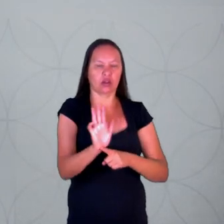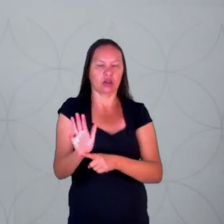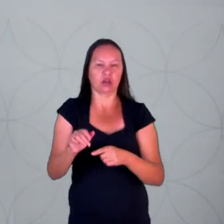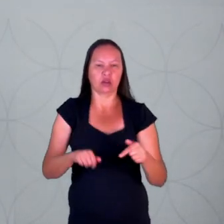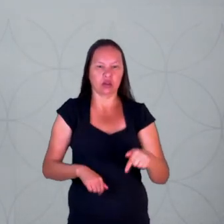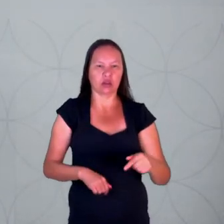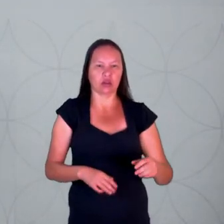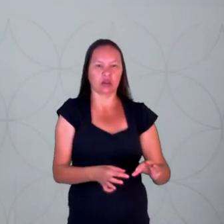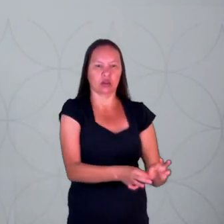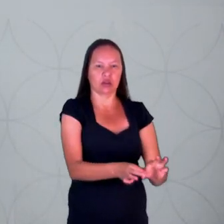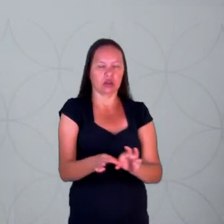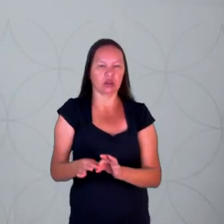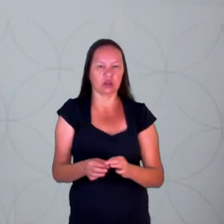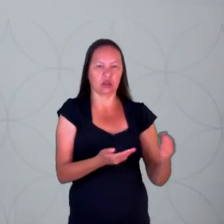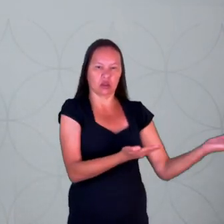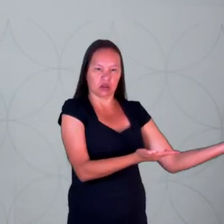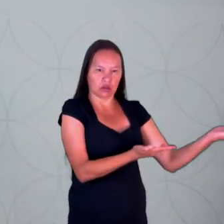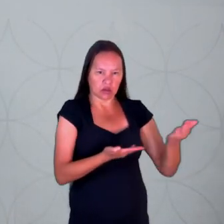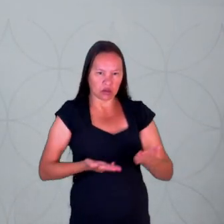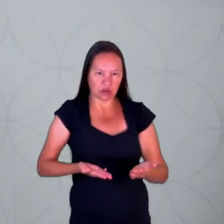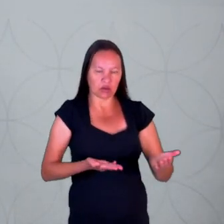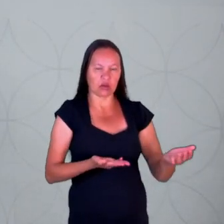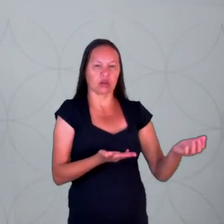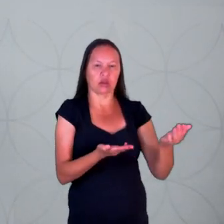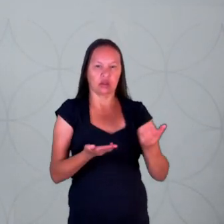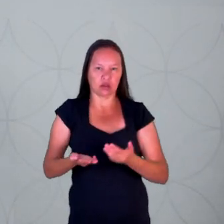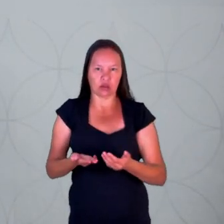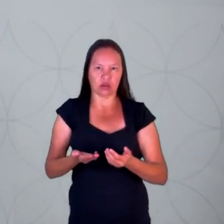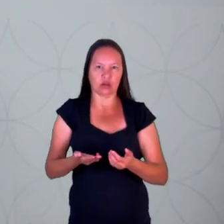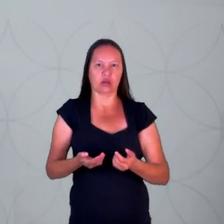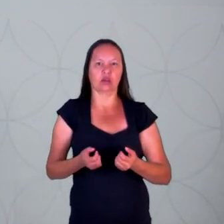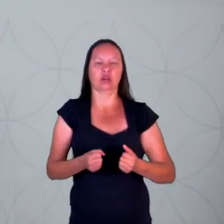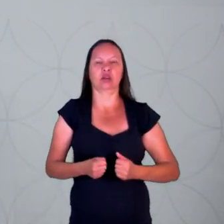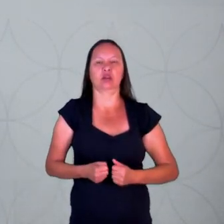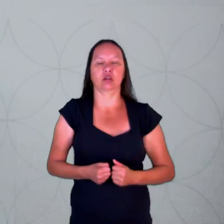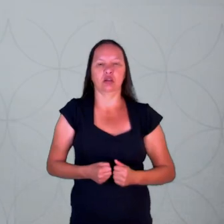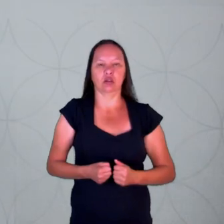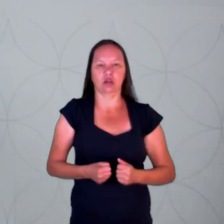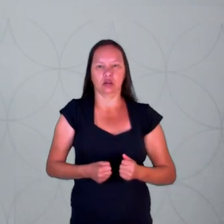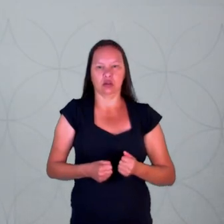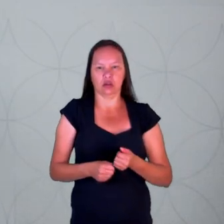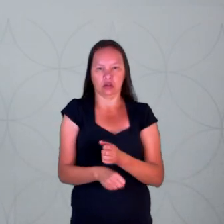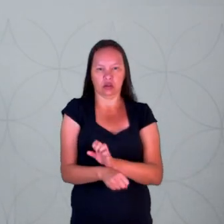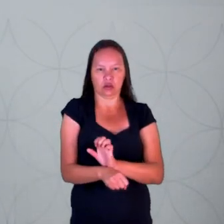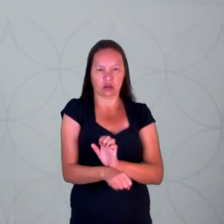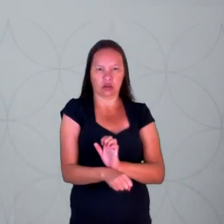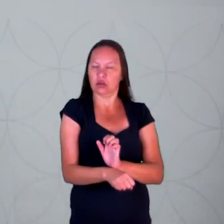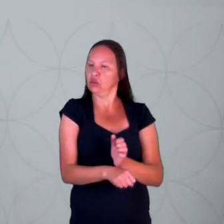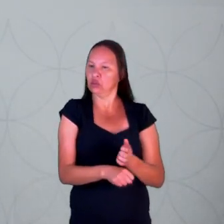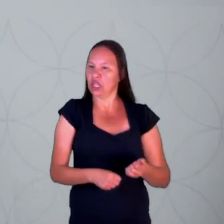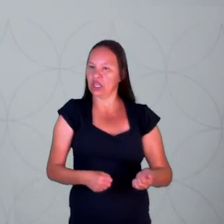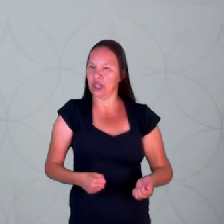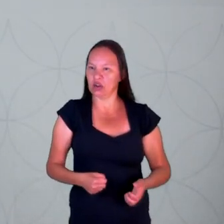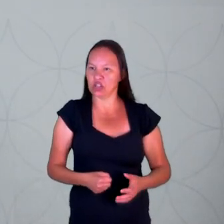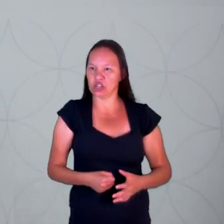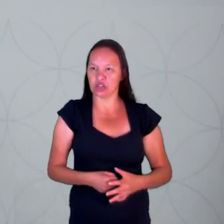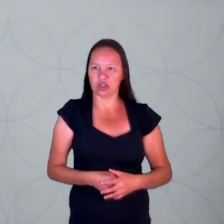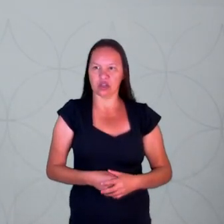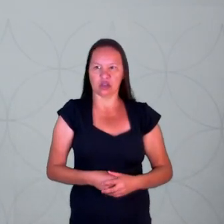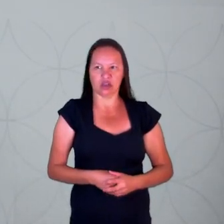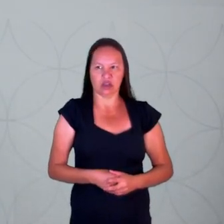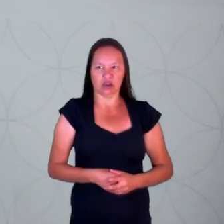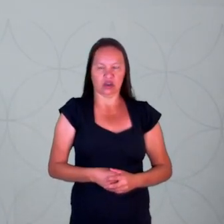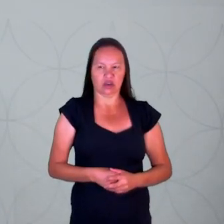excelências as senhoras e os senhores que acompanham esta solenidade pelo canal do cnmp no YouTube para abertura desse